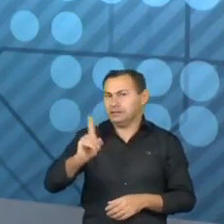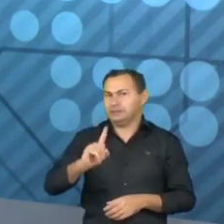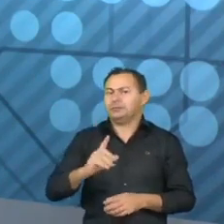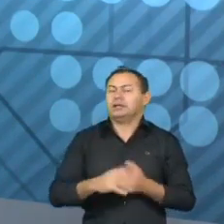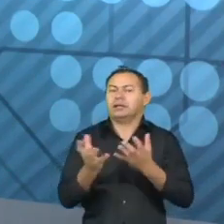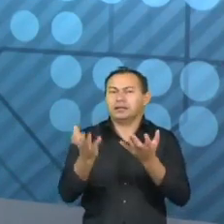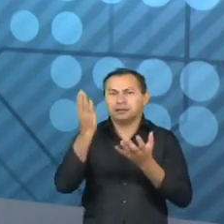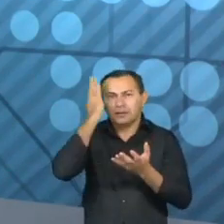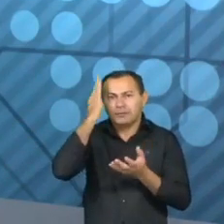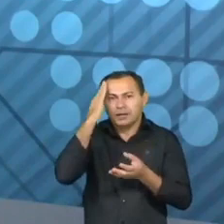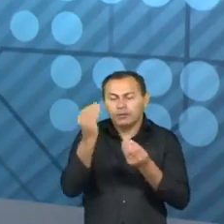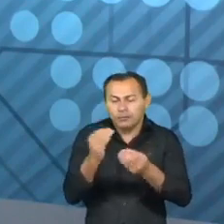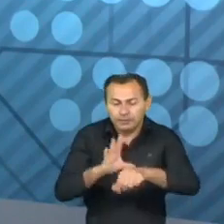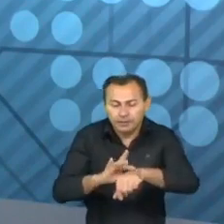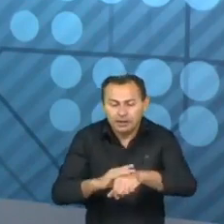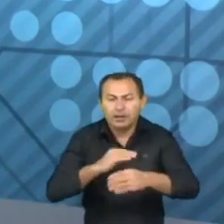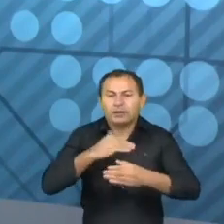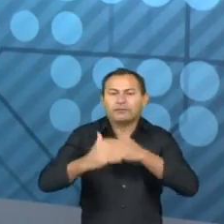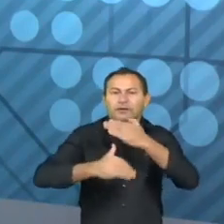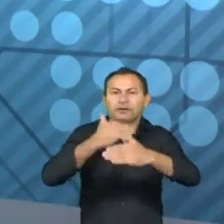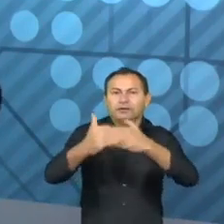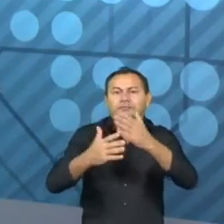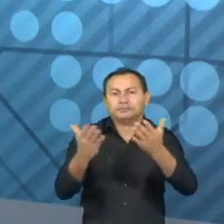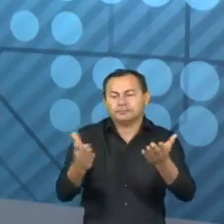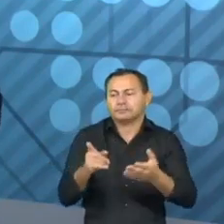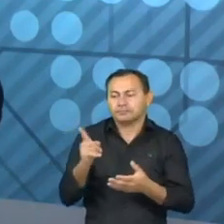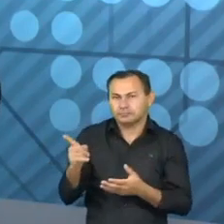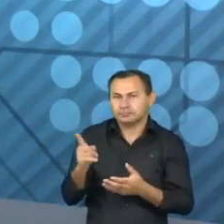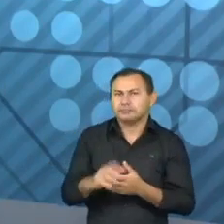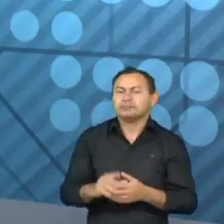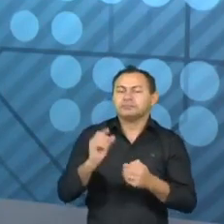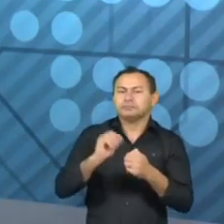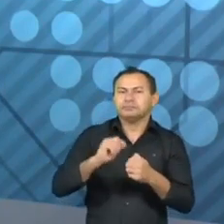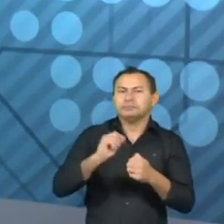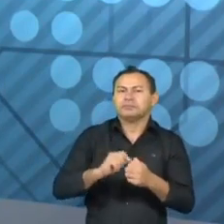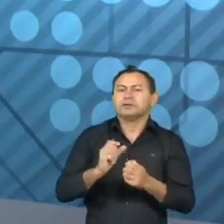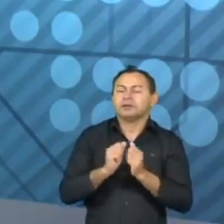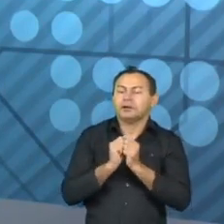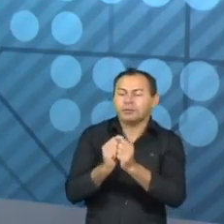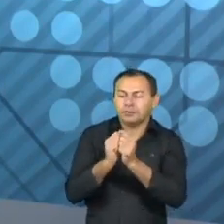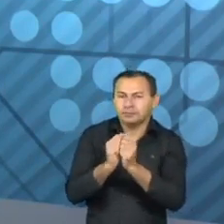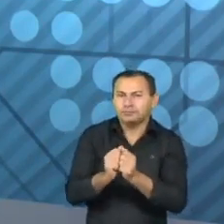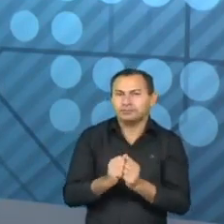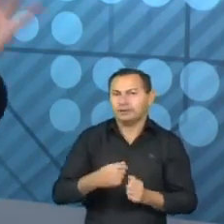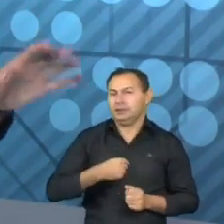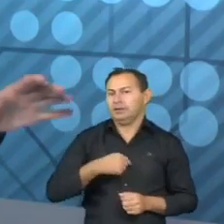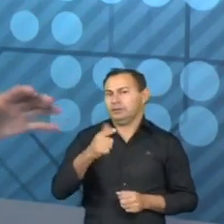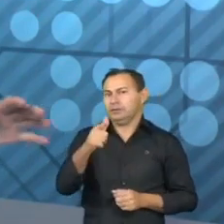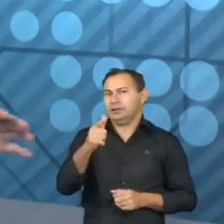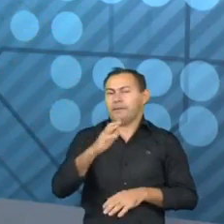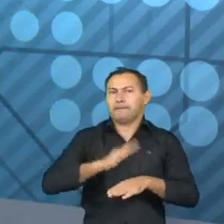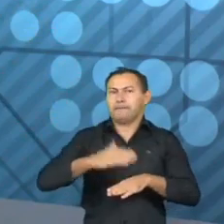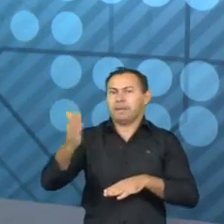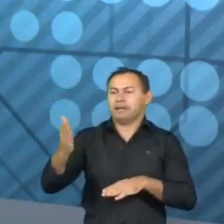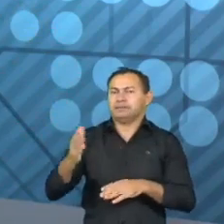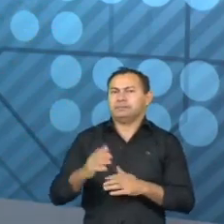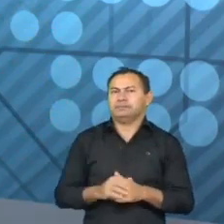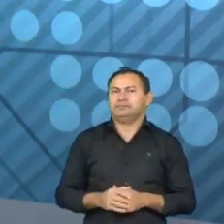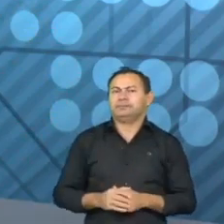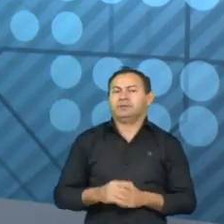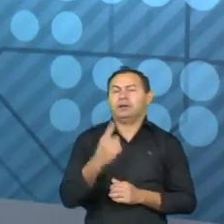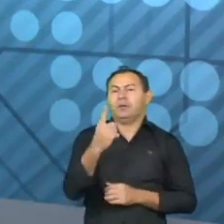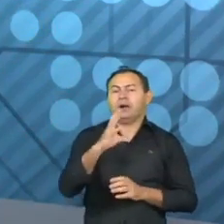quer saber como essa doença está evoluindo. Ela faz o acompanhamento. Então, eu não tenho mais aqui